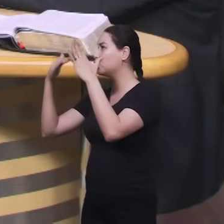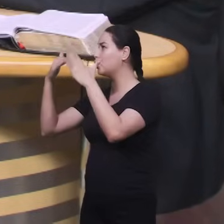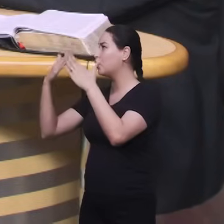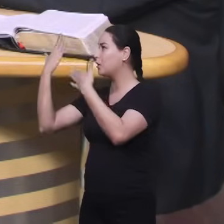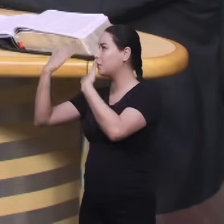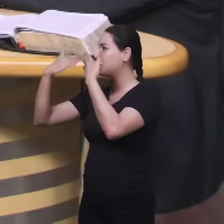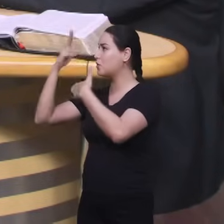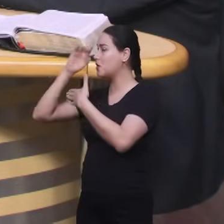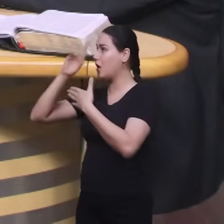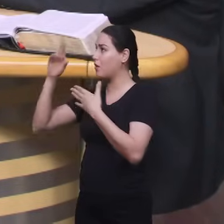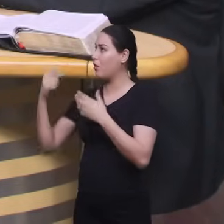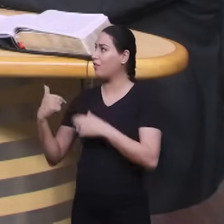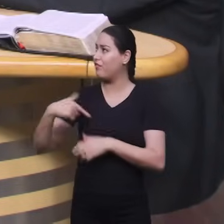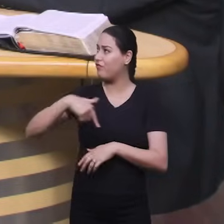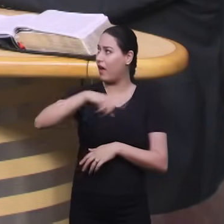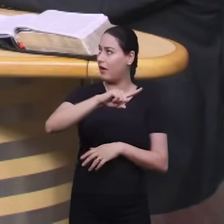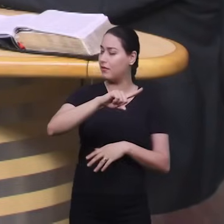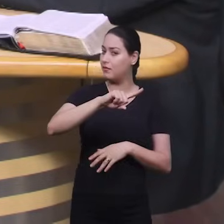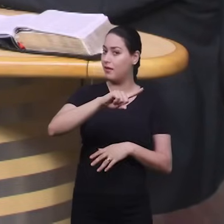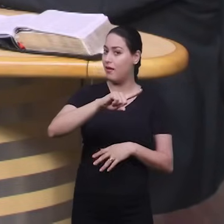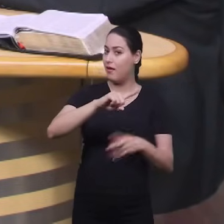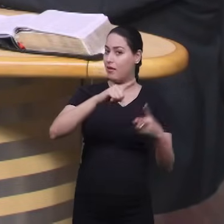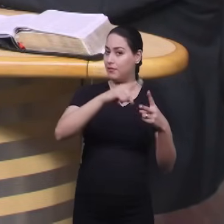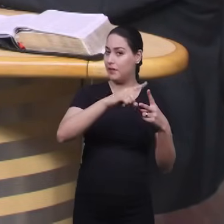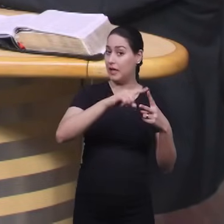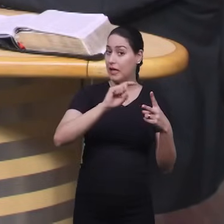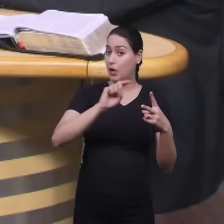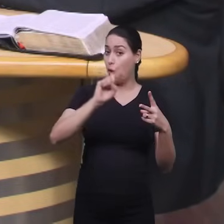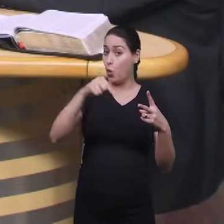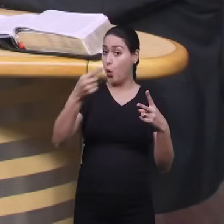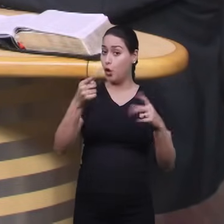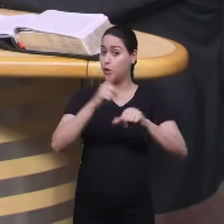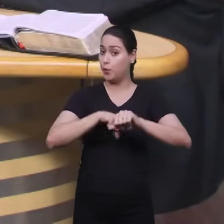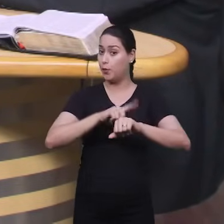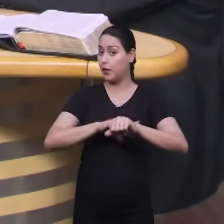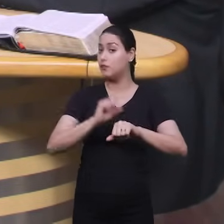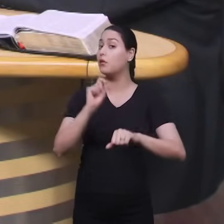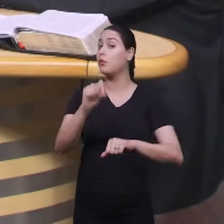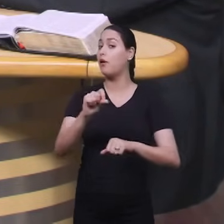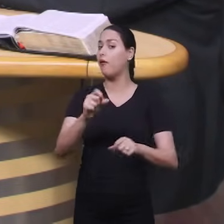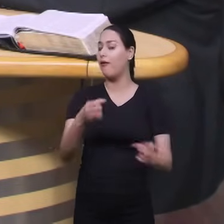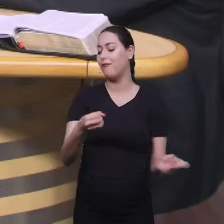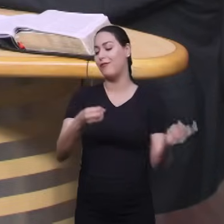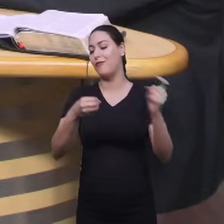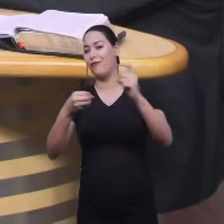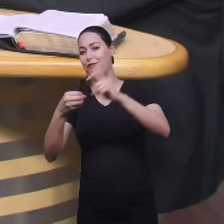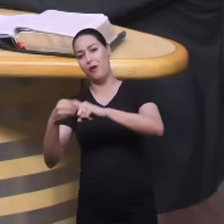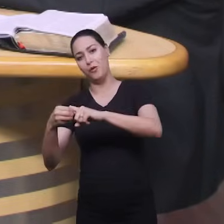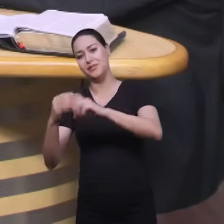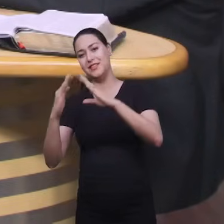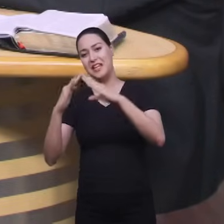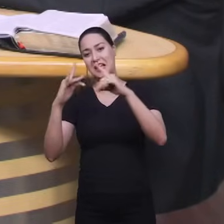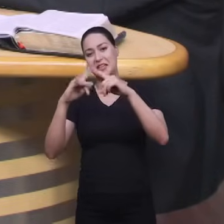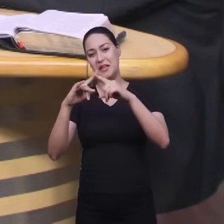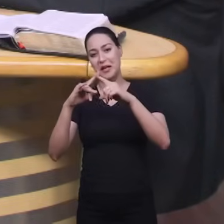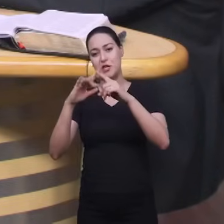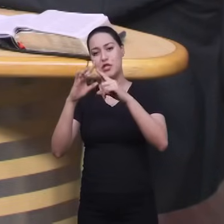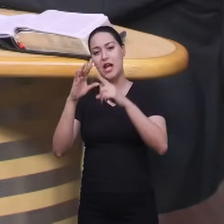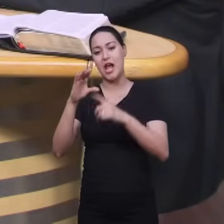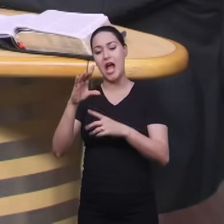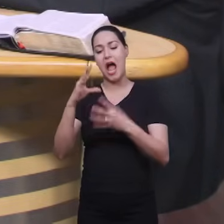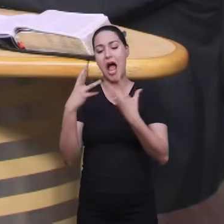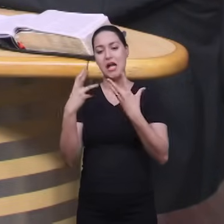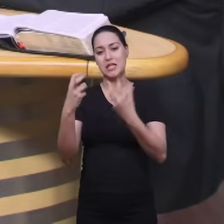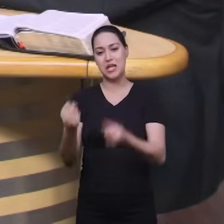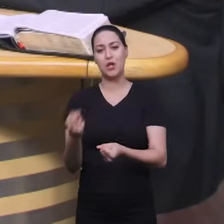Rebeca e a volta uma vez já a Rebeca decidiu a igreja já tomou a sua decisão